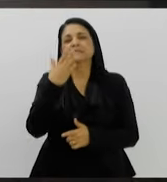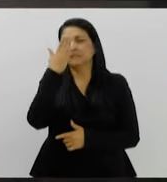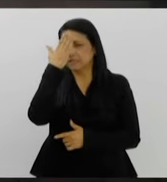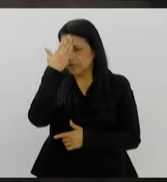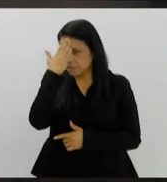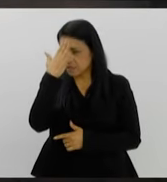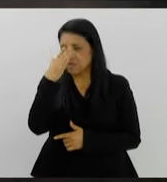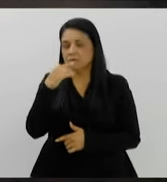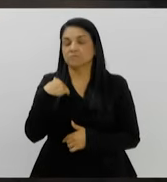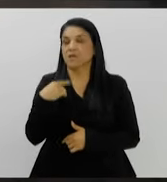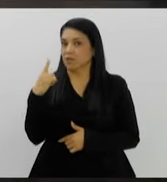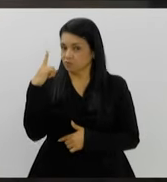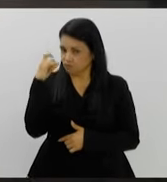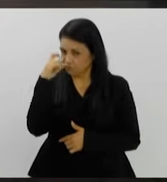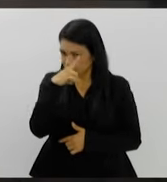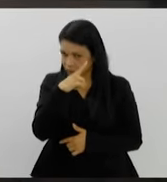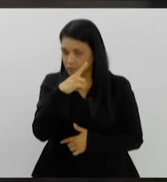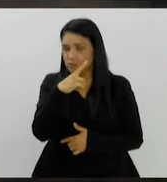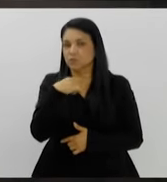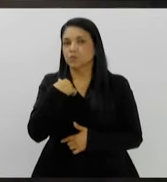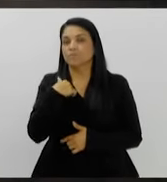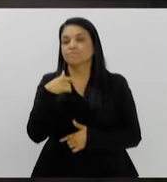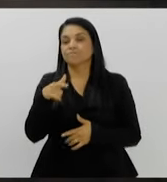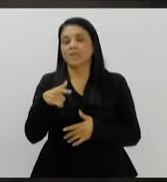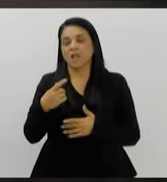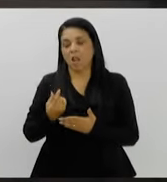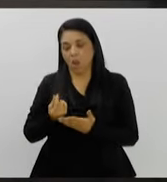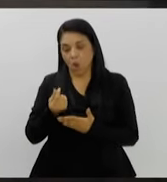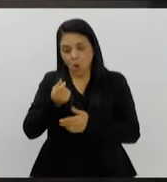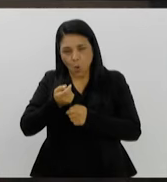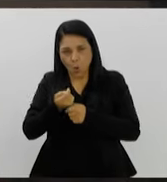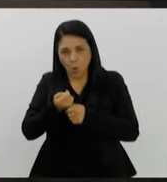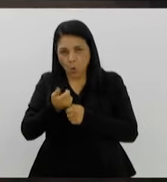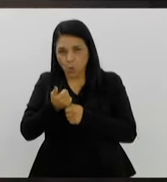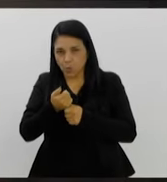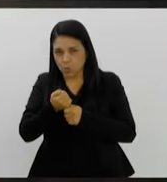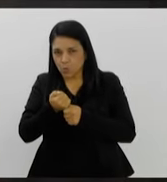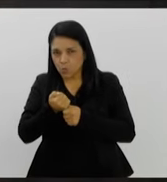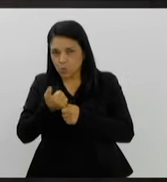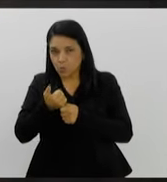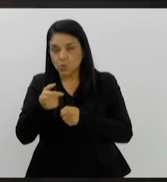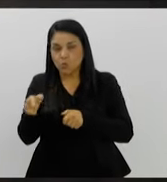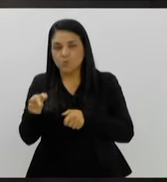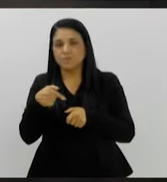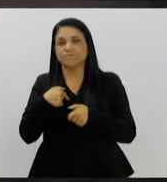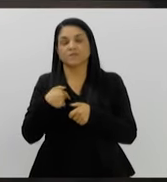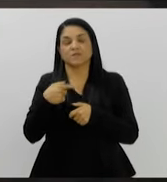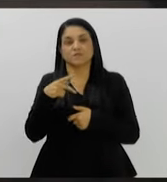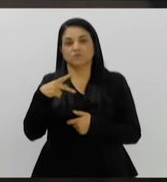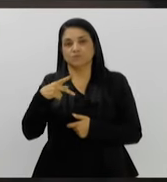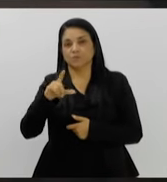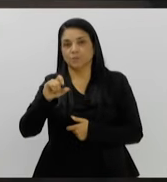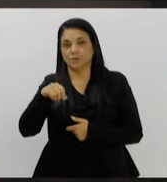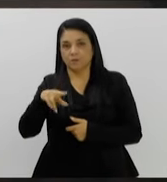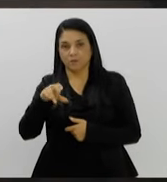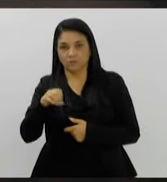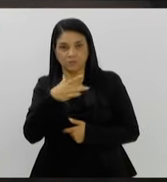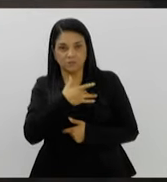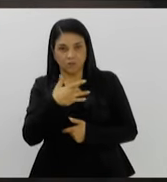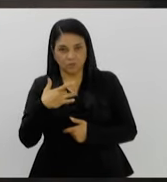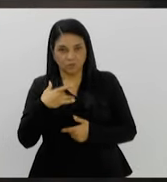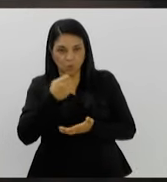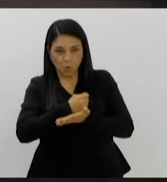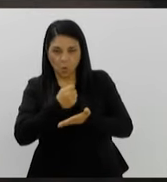fácil mexer com quem lida com os lucros orbitantes que são os planos de saúde no Brasil e contrat os